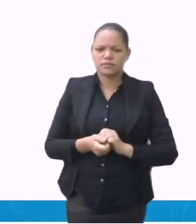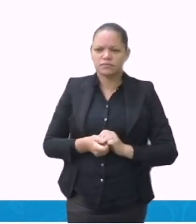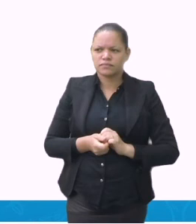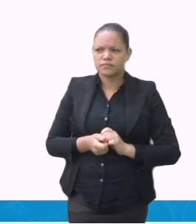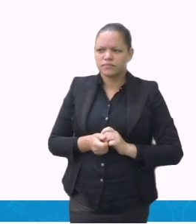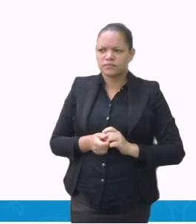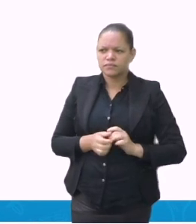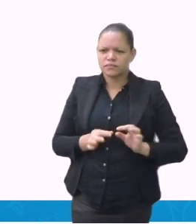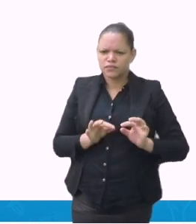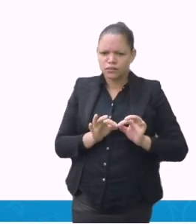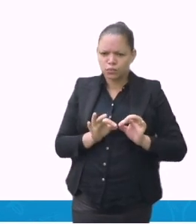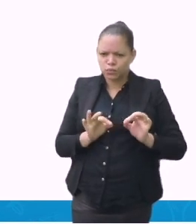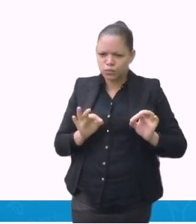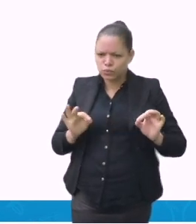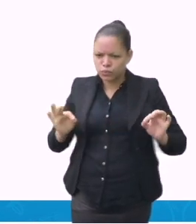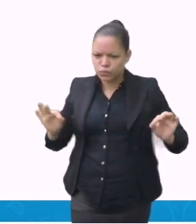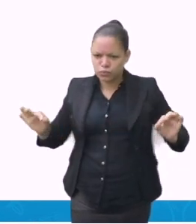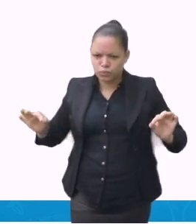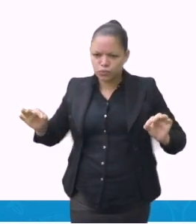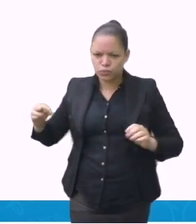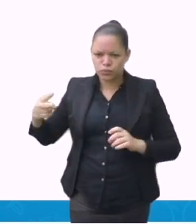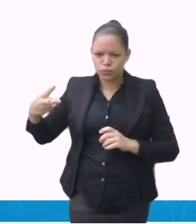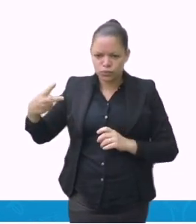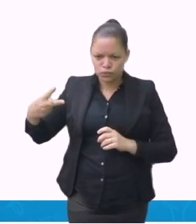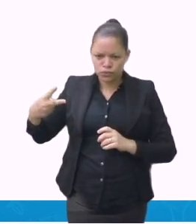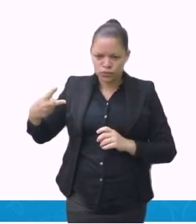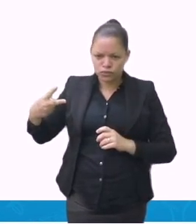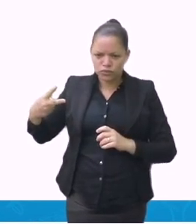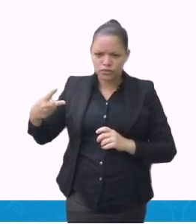coluna 2